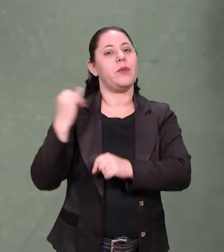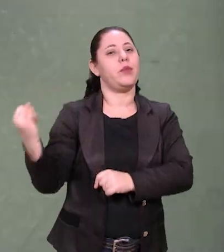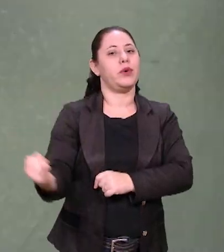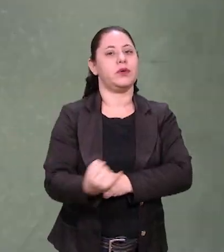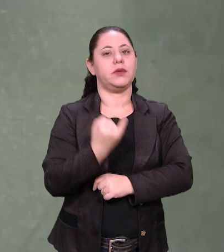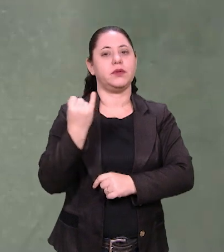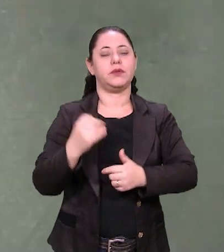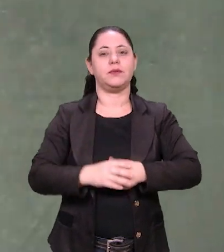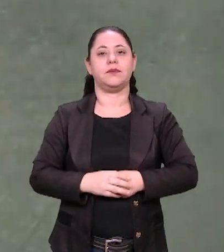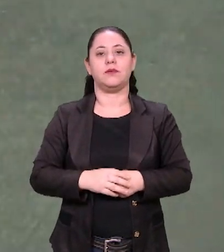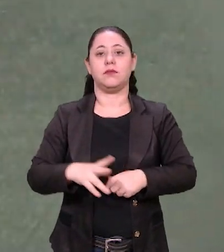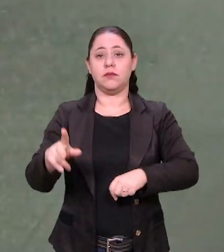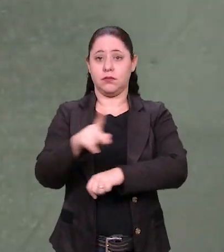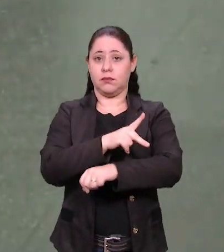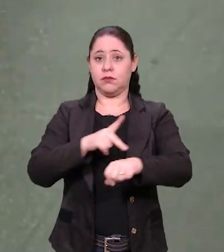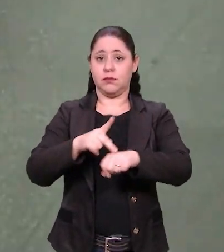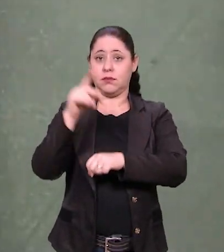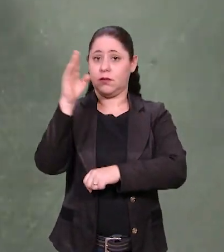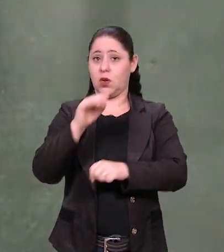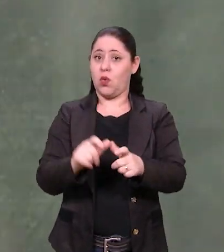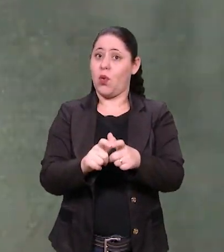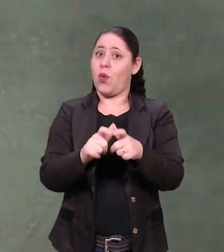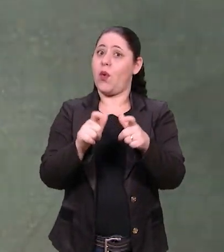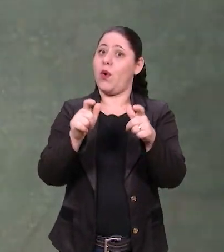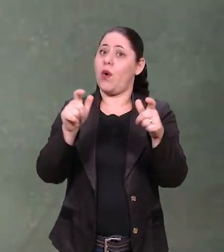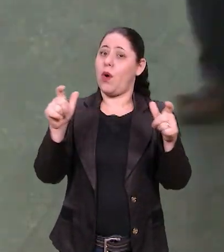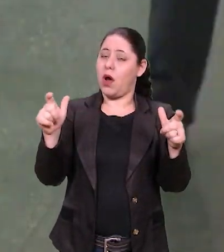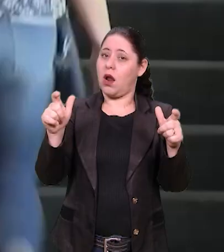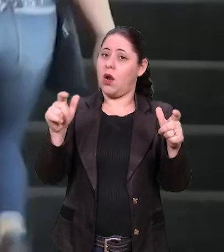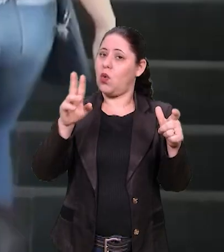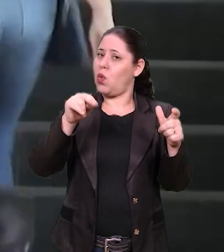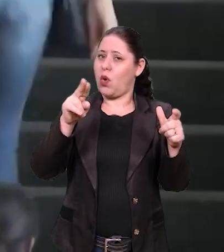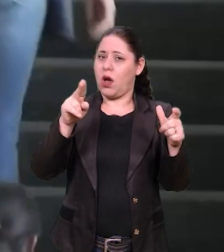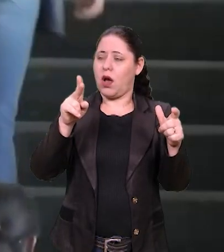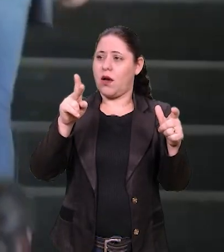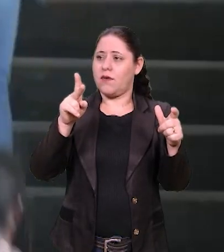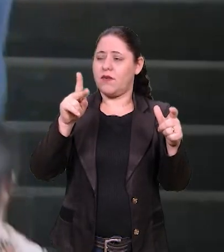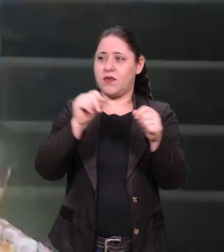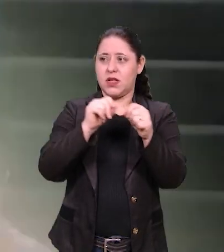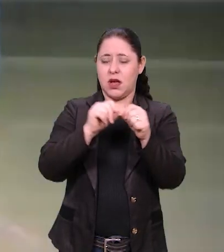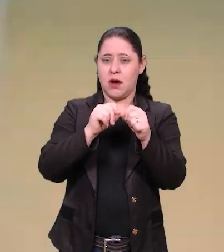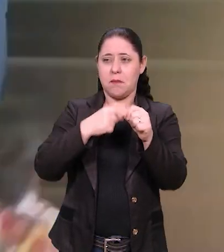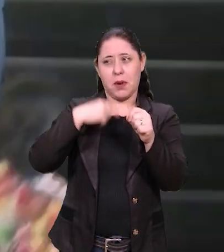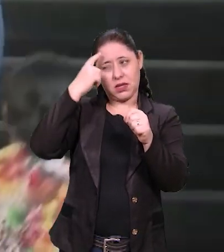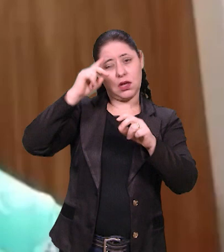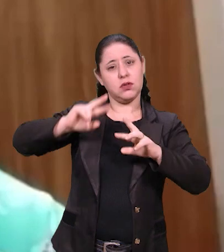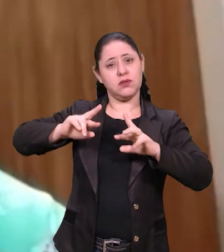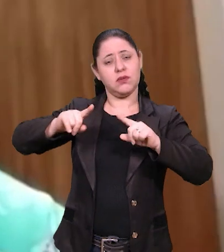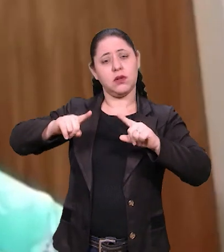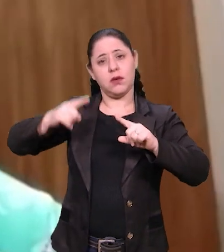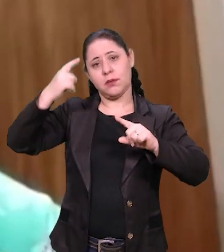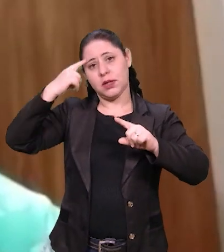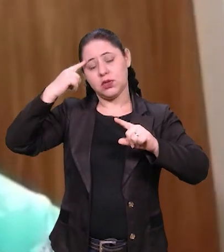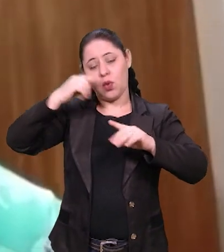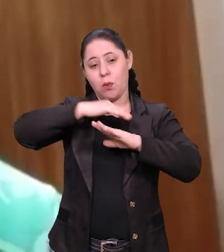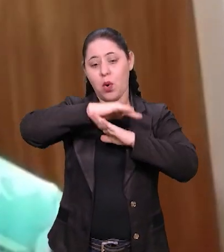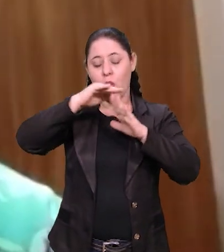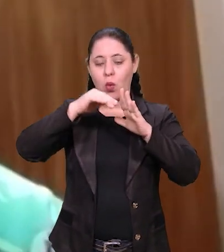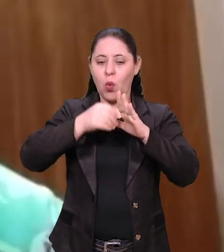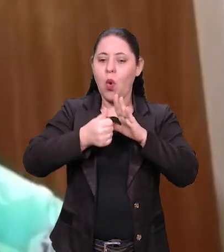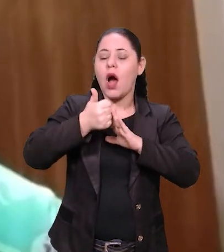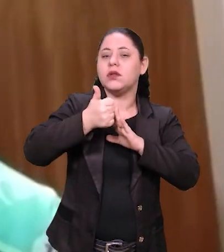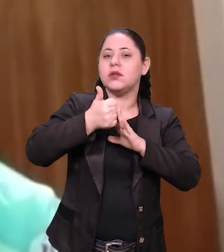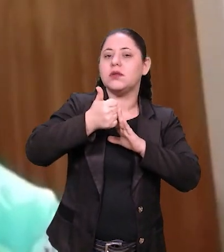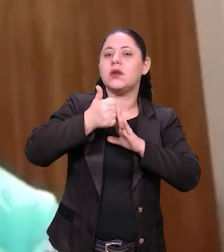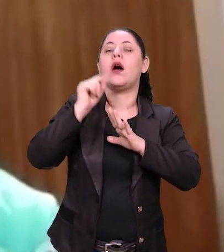a maioria, isso nunca ninguém vai me convencer o contrário. Eu acho que a maioria é honesta.